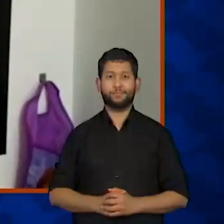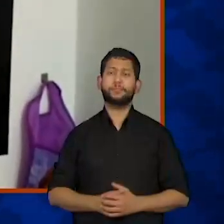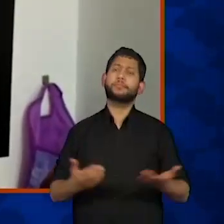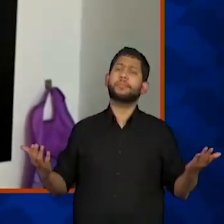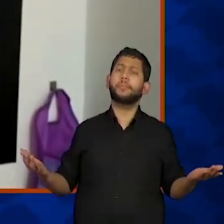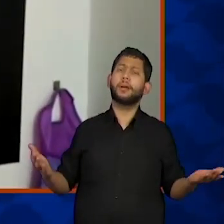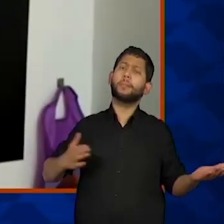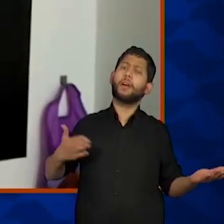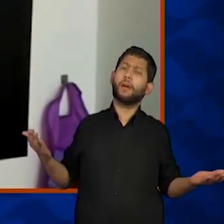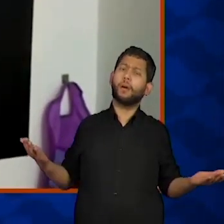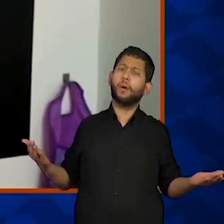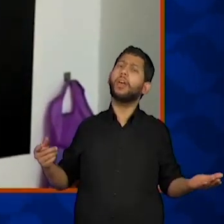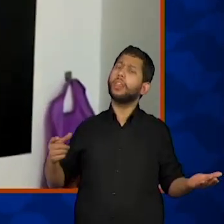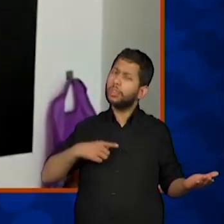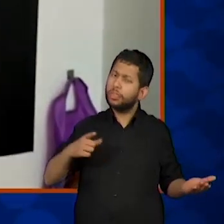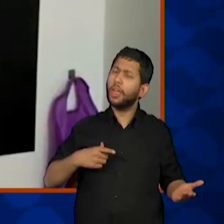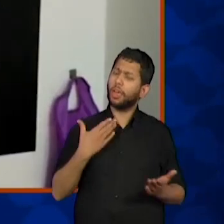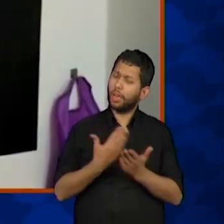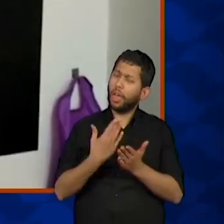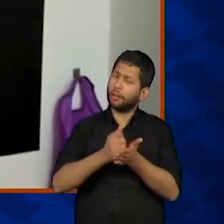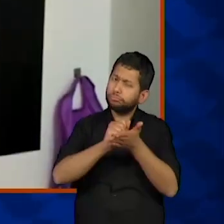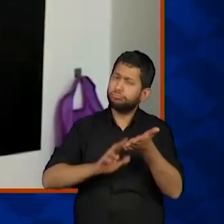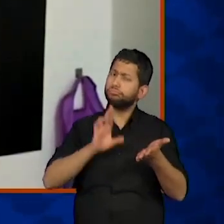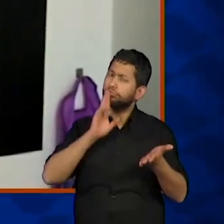Mano, tem lição de gel.